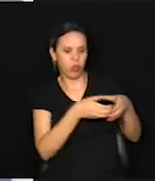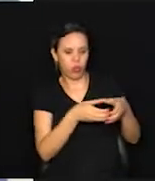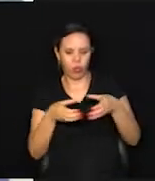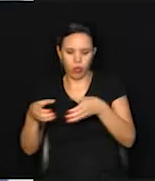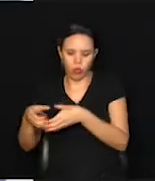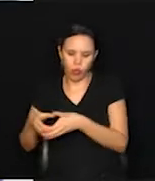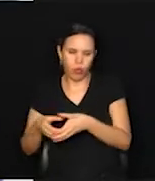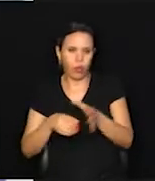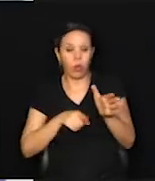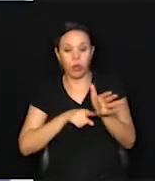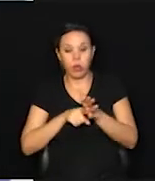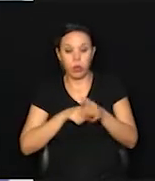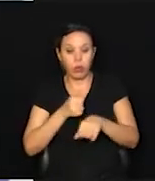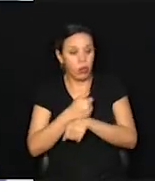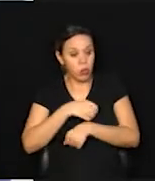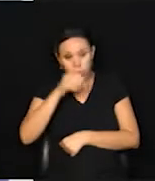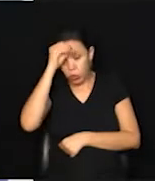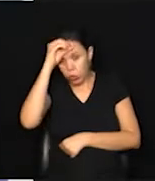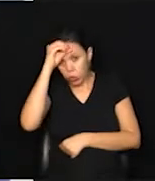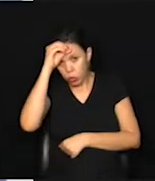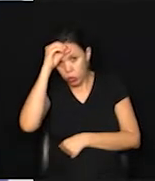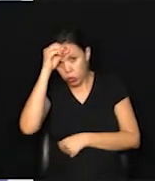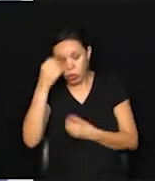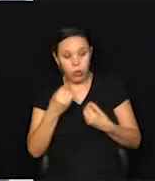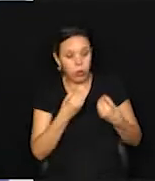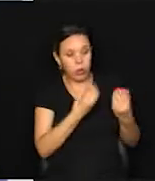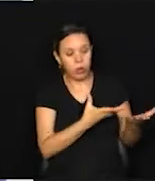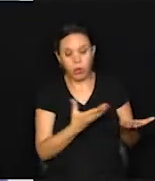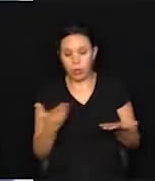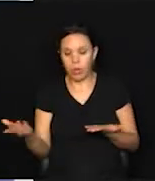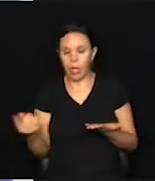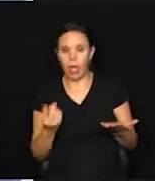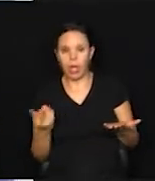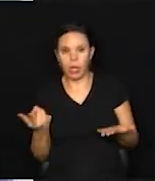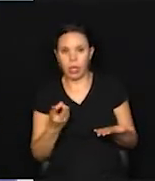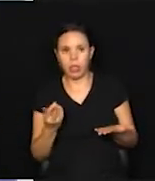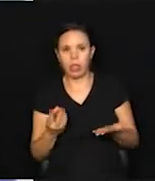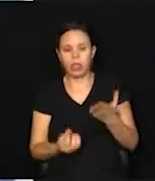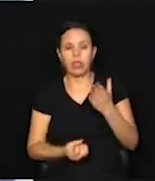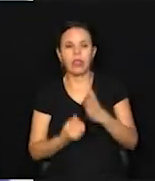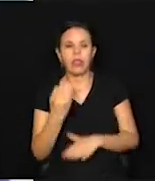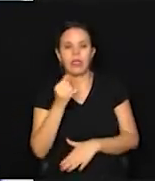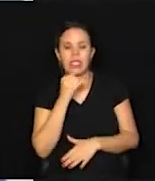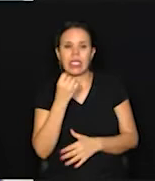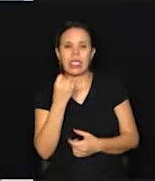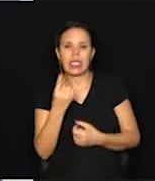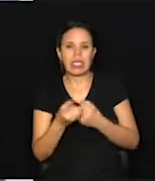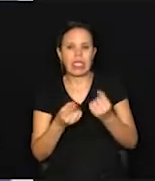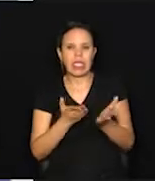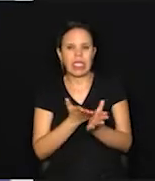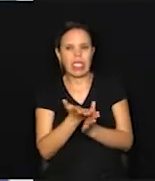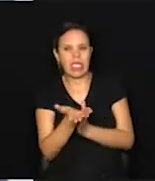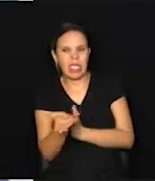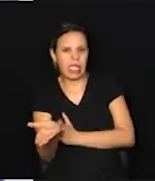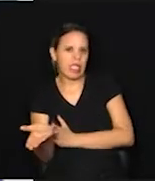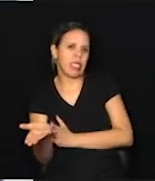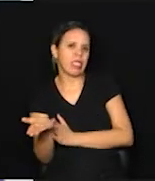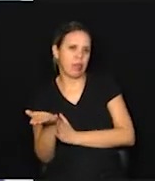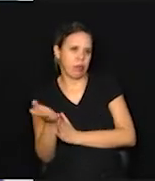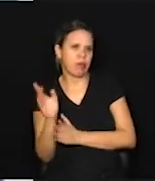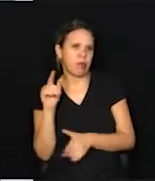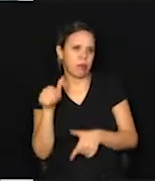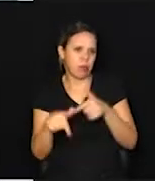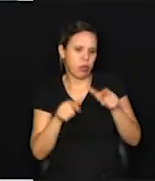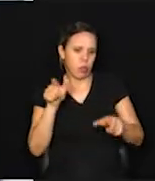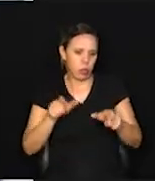pesquisadores não podem saber, porque se eles souberem o que eles estão dando para cada um, muitas vezes isso cria algum tipo de desvio, né, na maneira como a pessoa